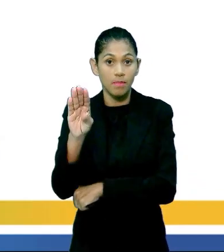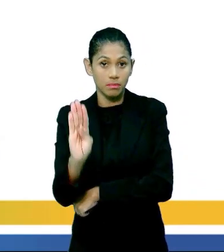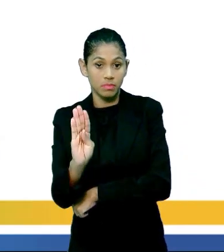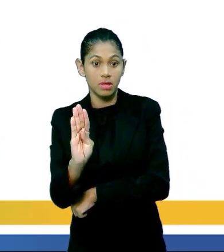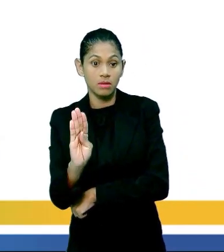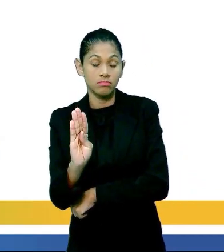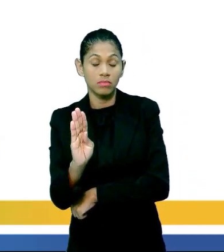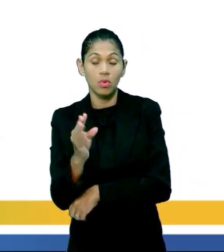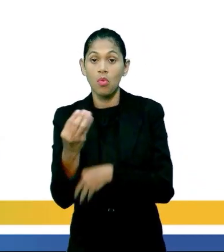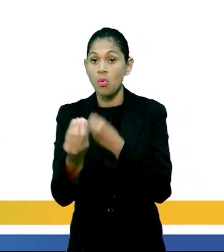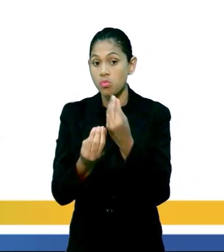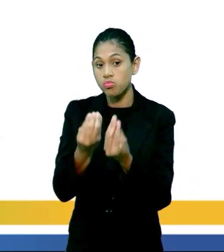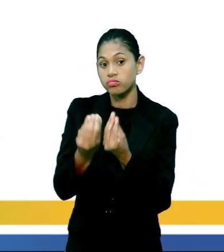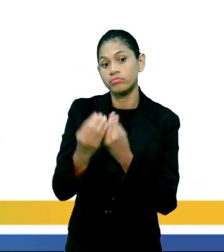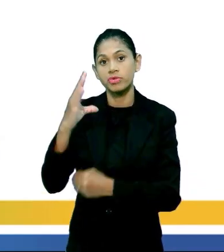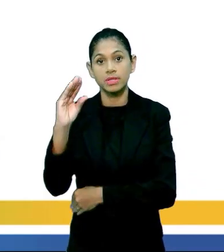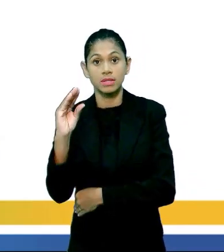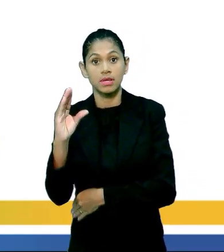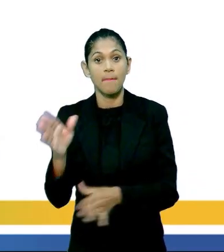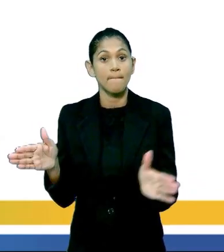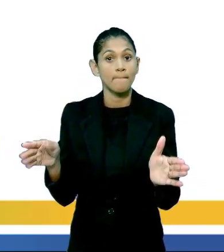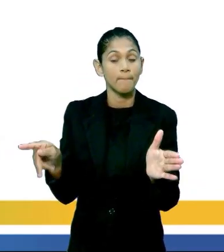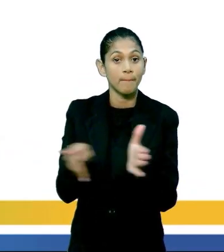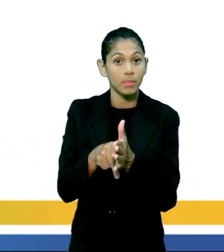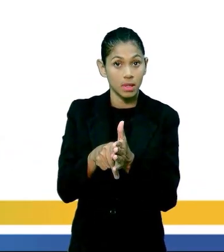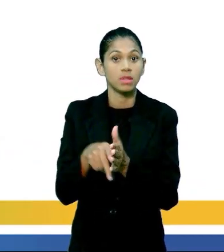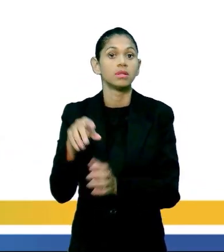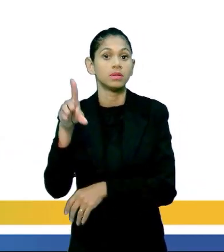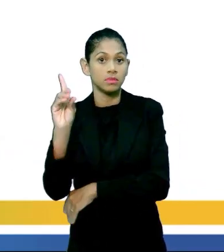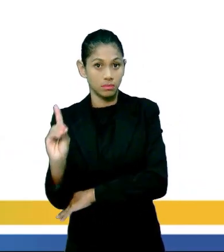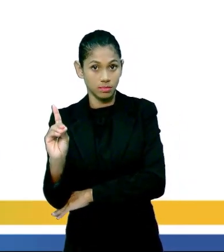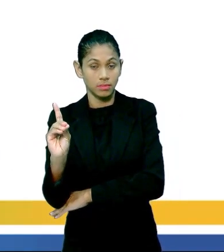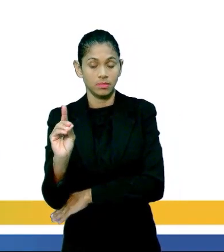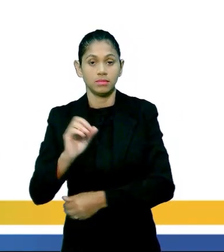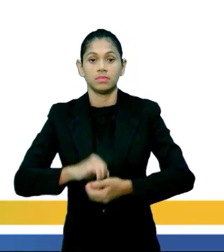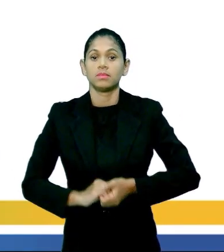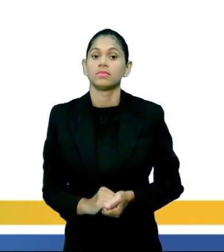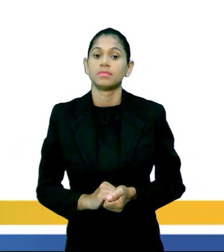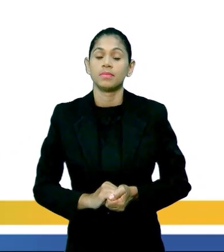para D. Vamos à primeira questão de hoje.